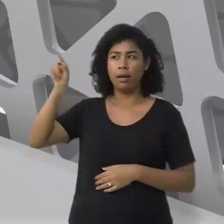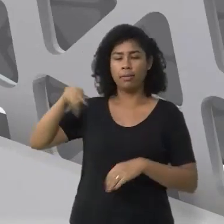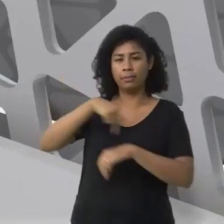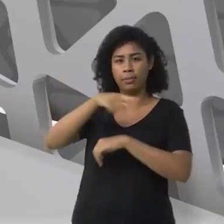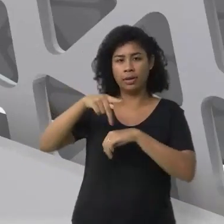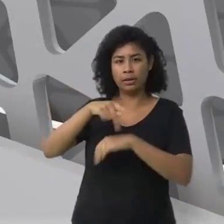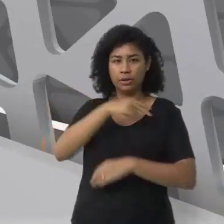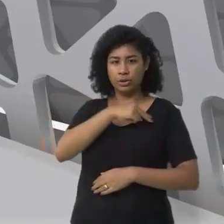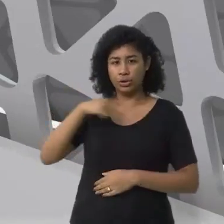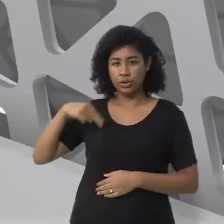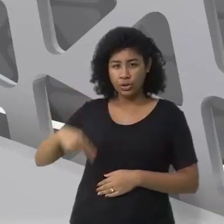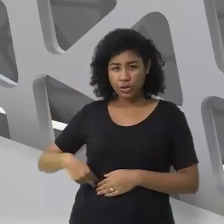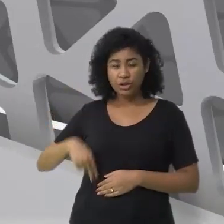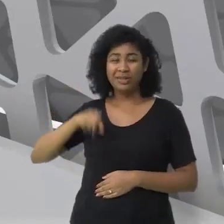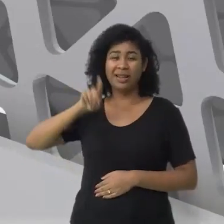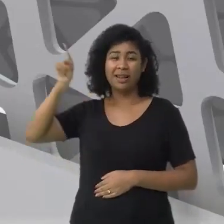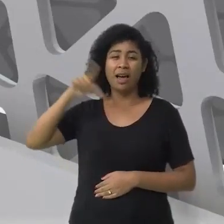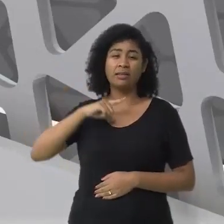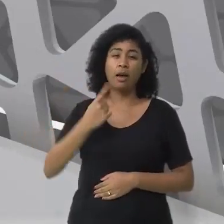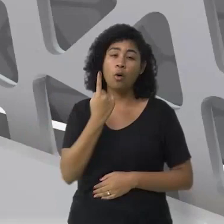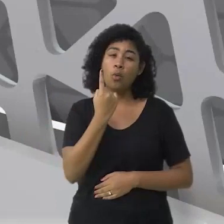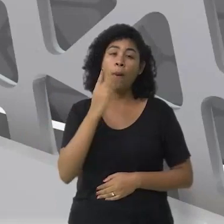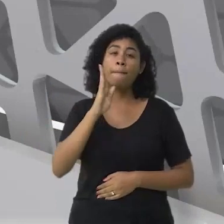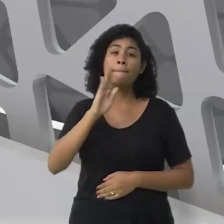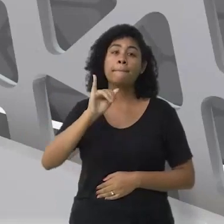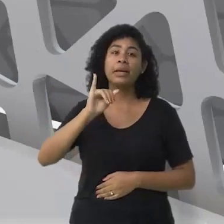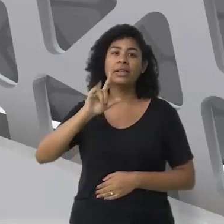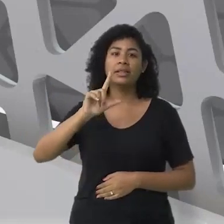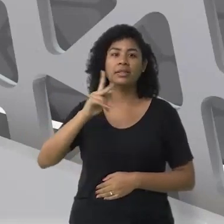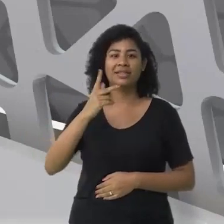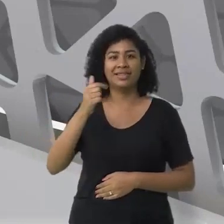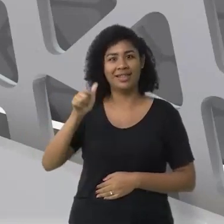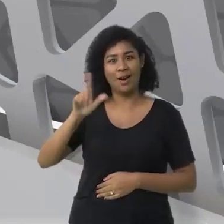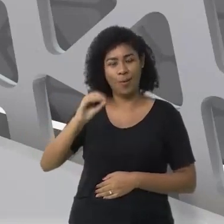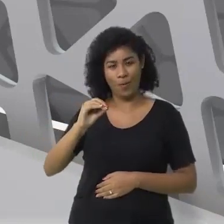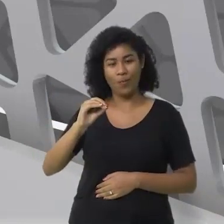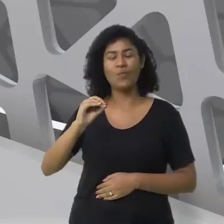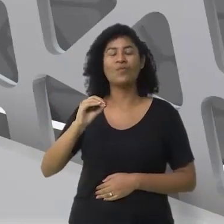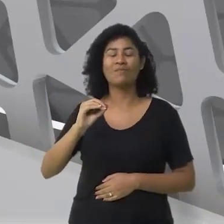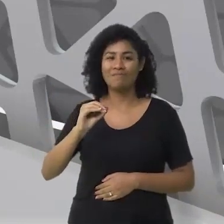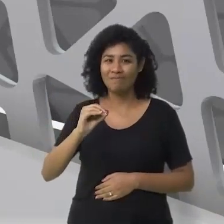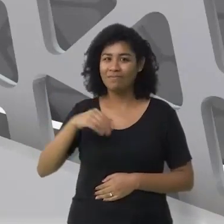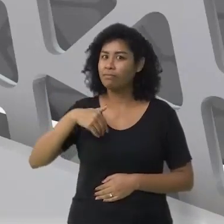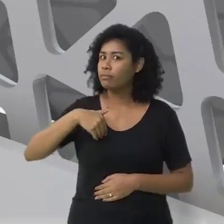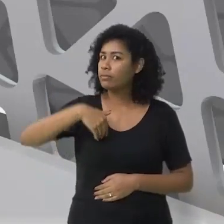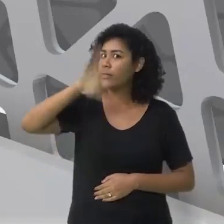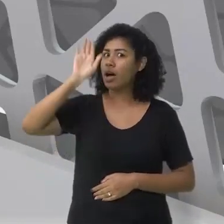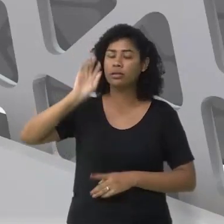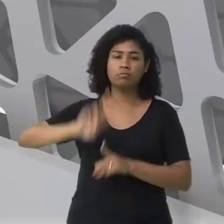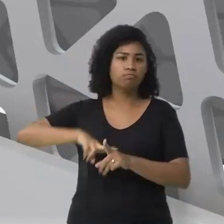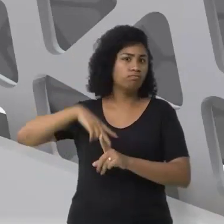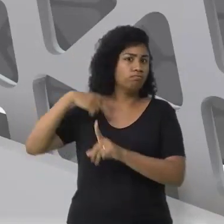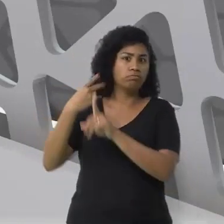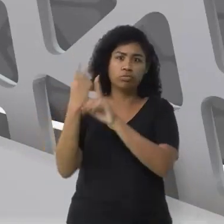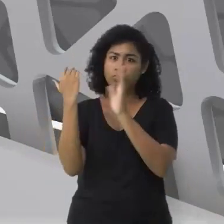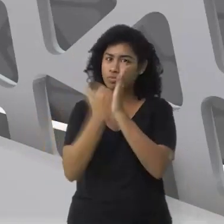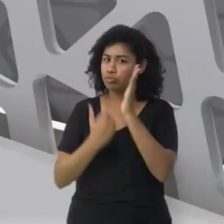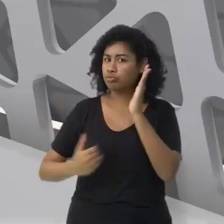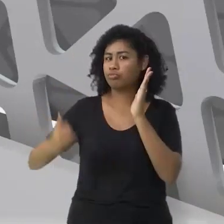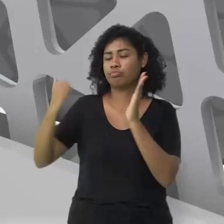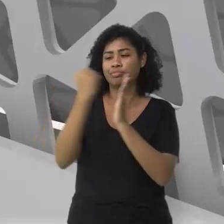tem em torno de 1 bilhão, tá? Imaginem, 1 bilhão e